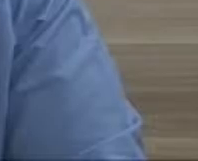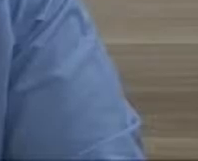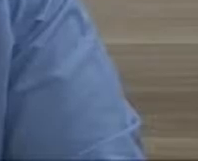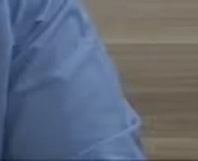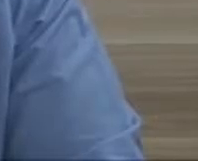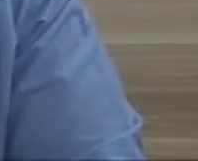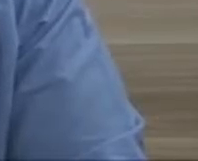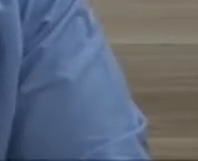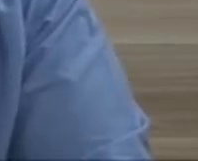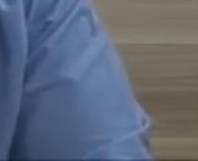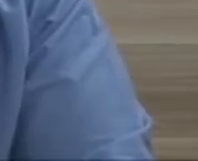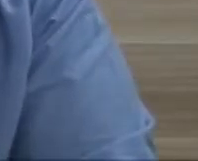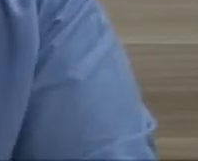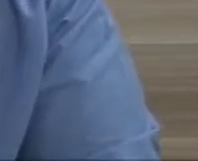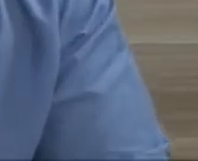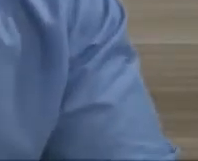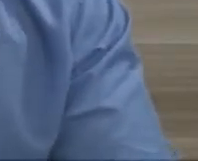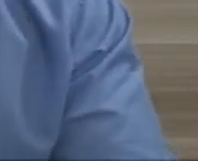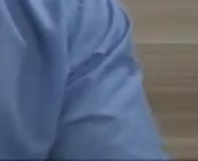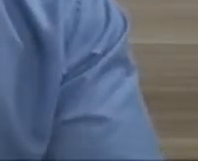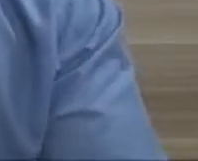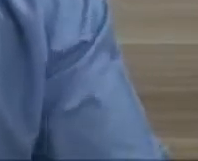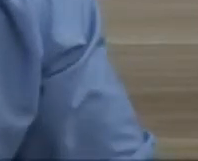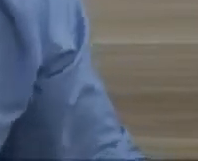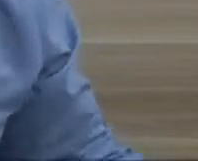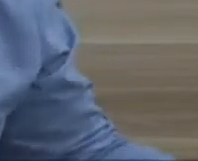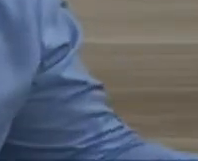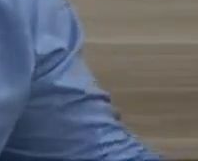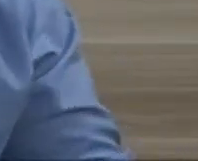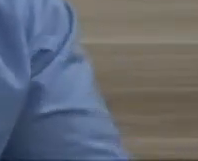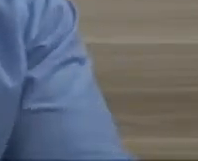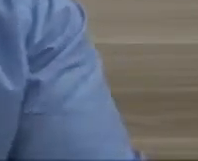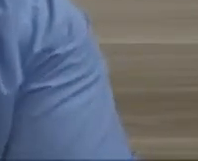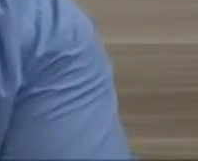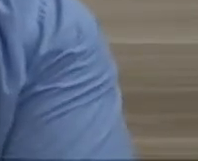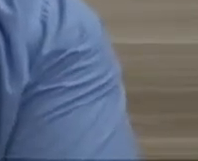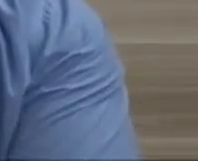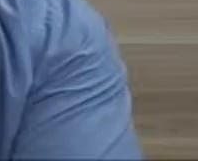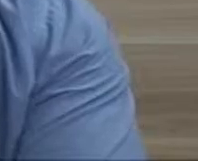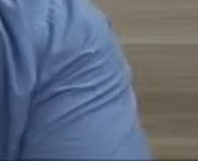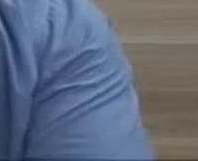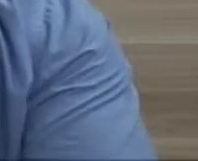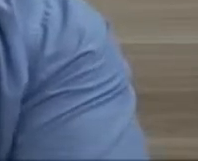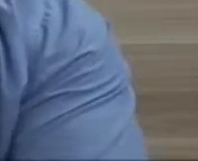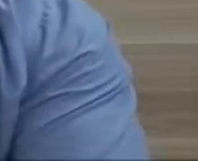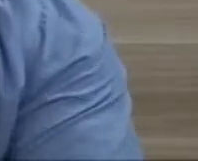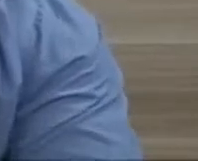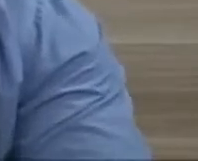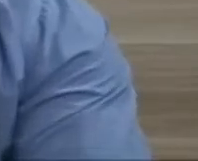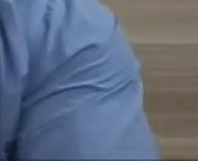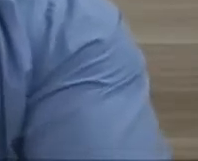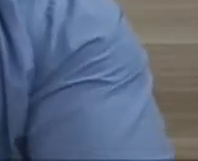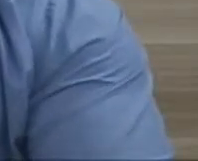projeto, prevendo a convocação e não o convite, como havia se